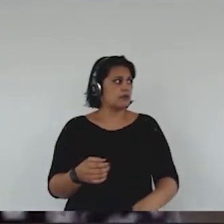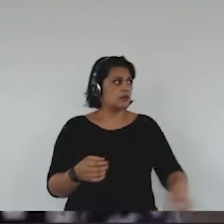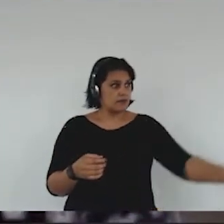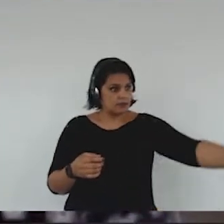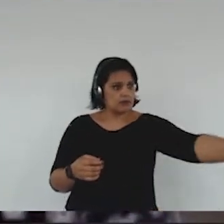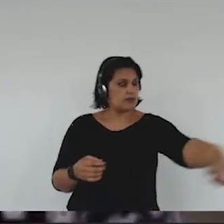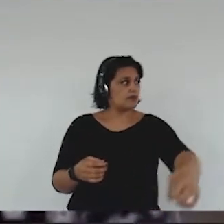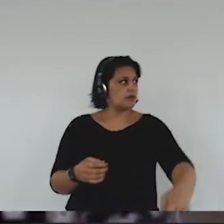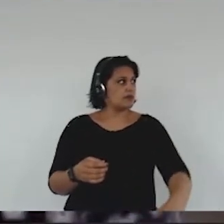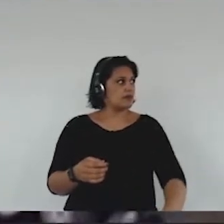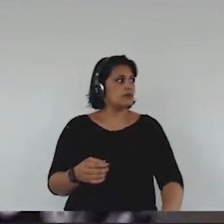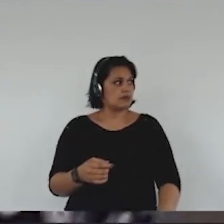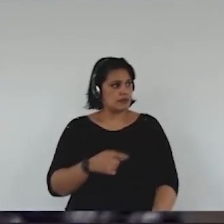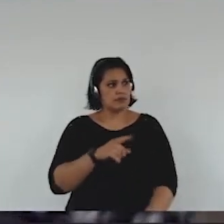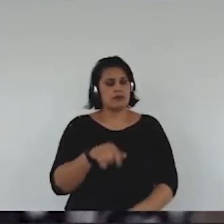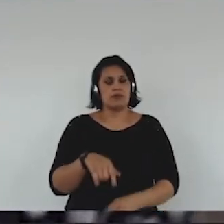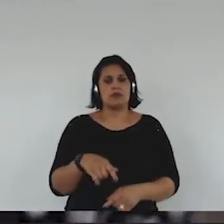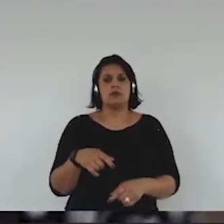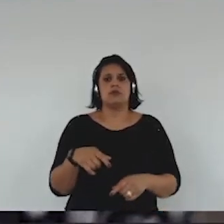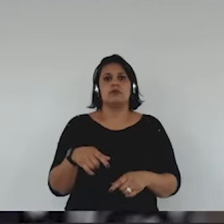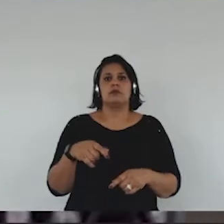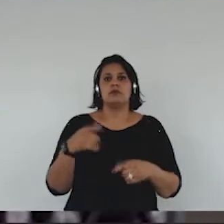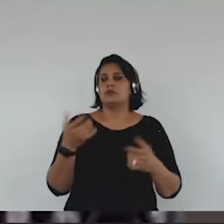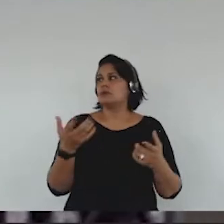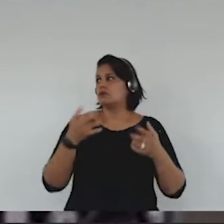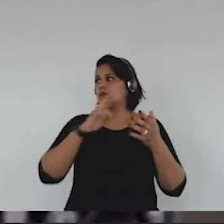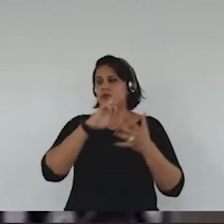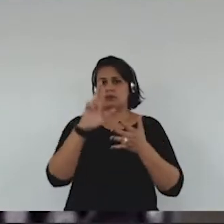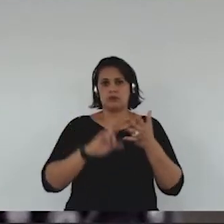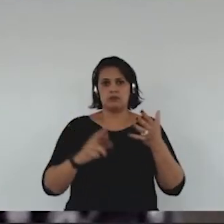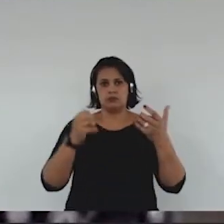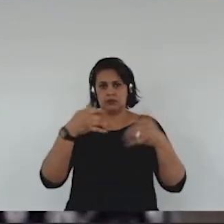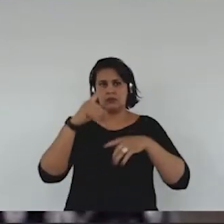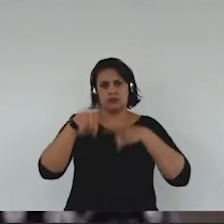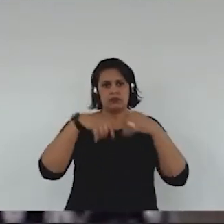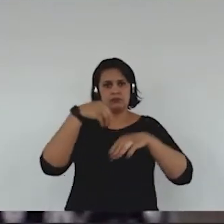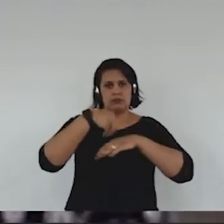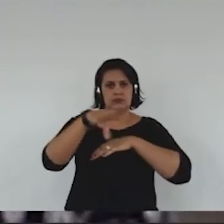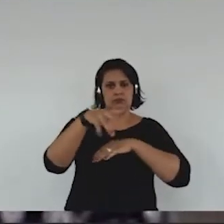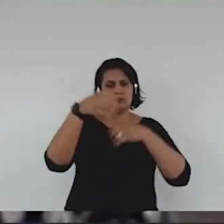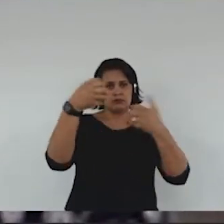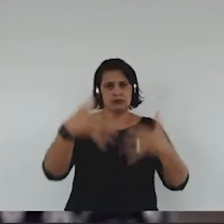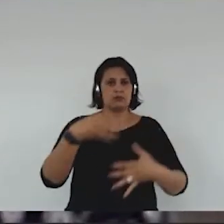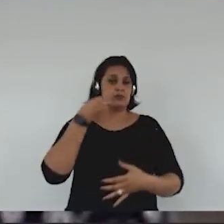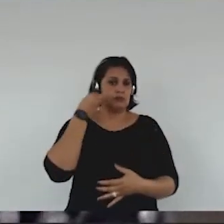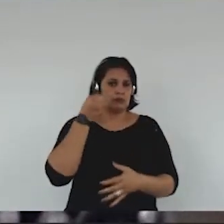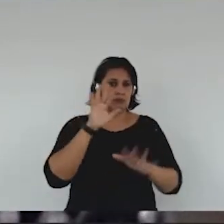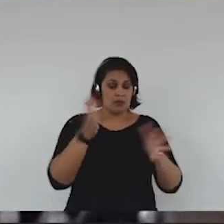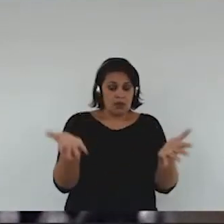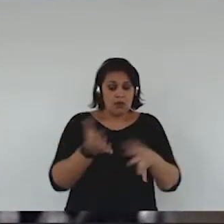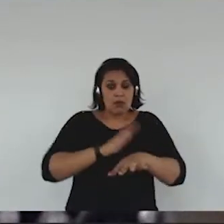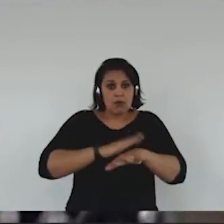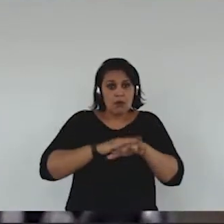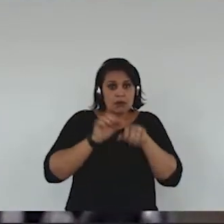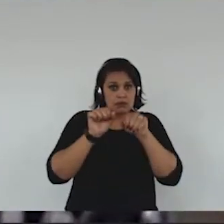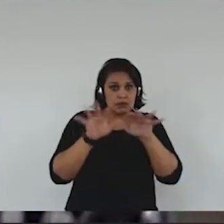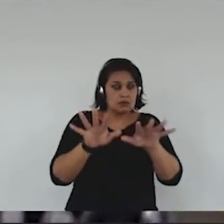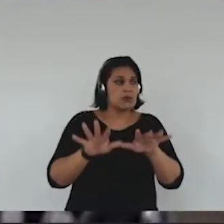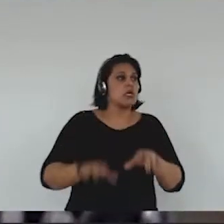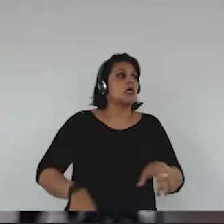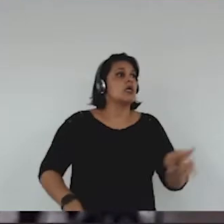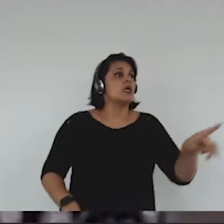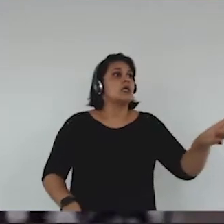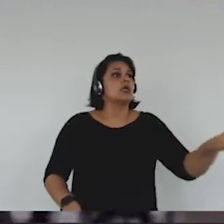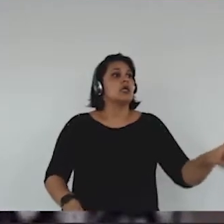posso relatar essa experiência para depois ser digerida pelos meus colegas, nesse momento da pandemia. A maioria